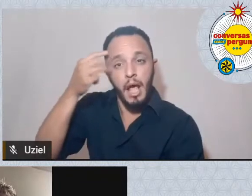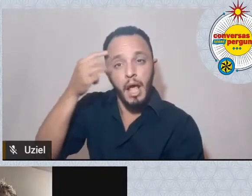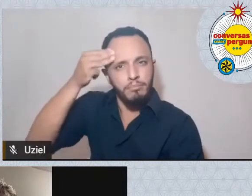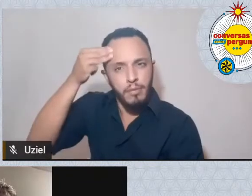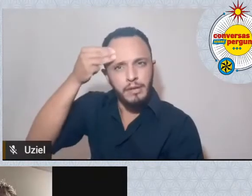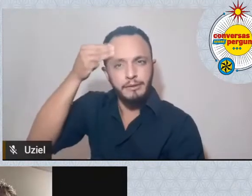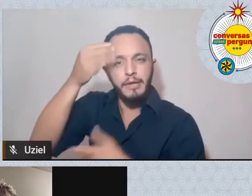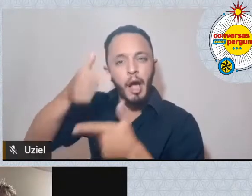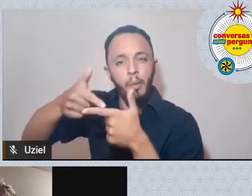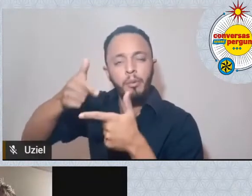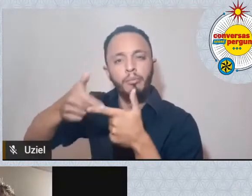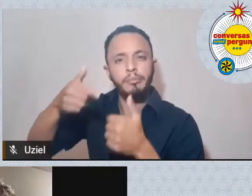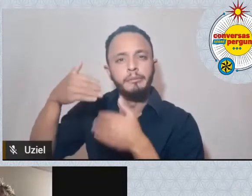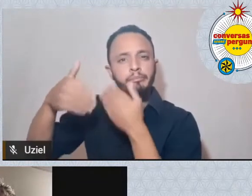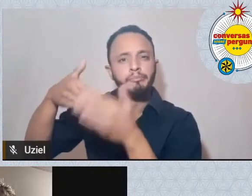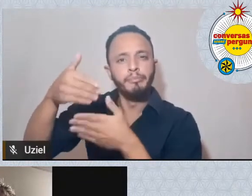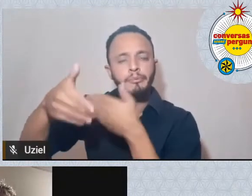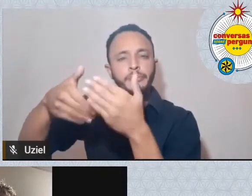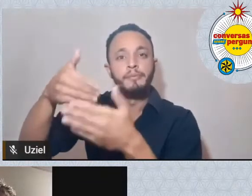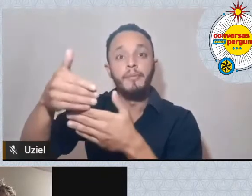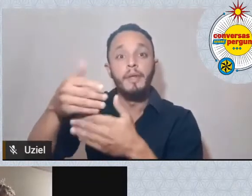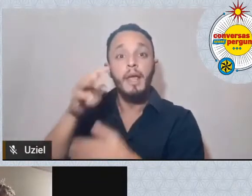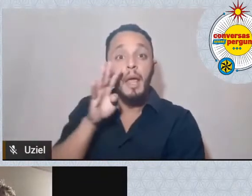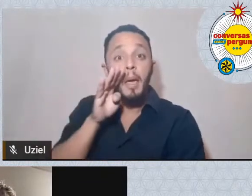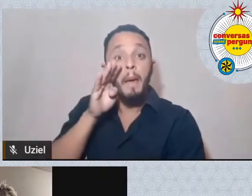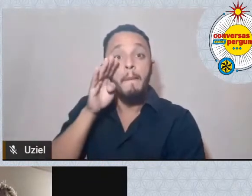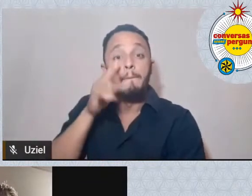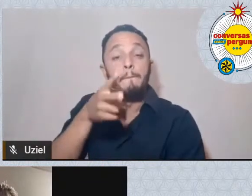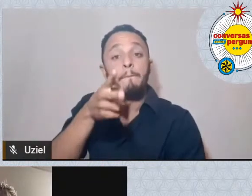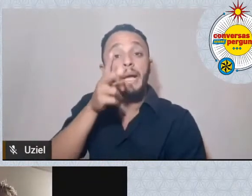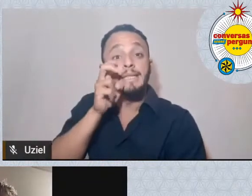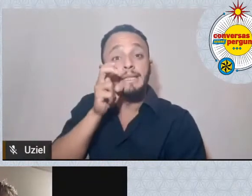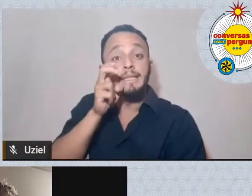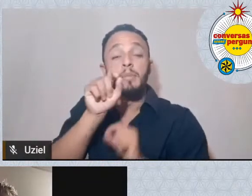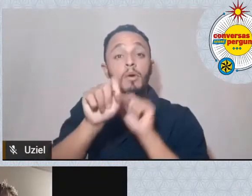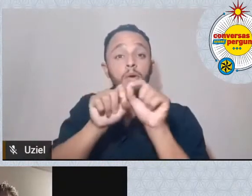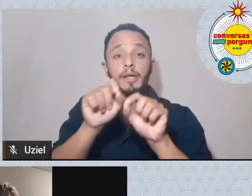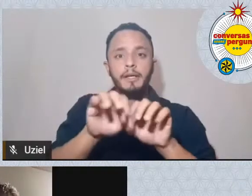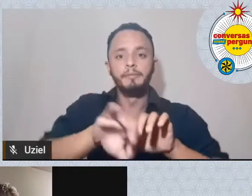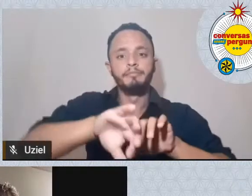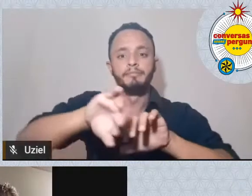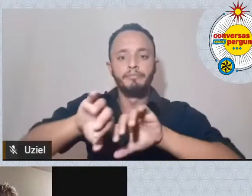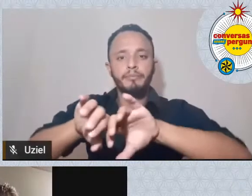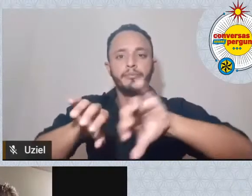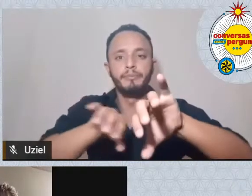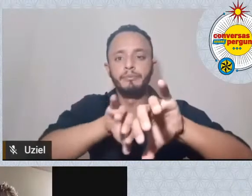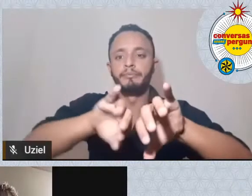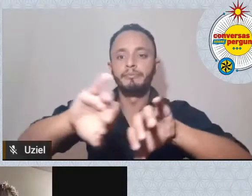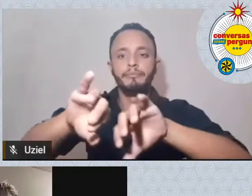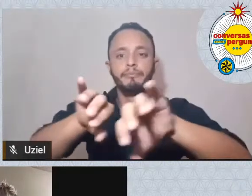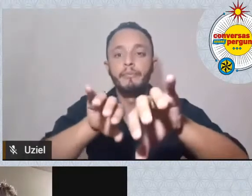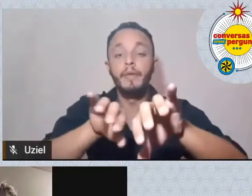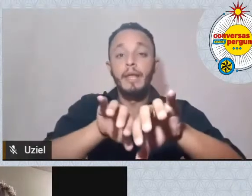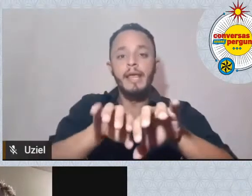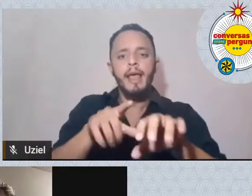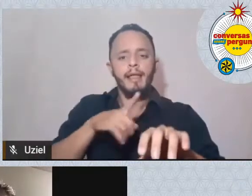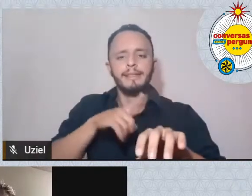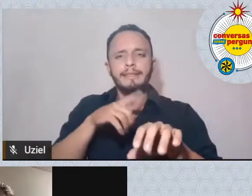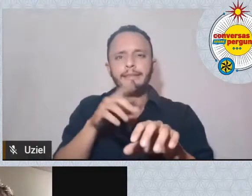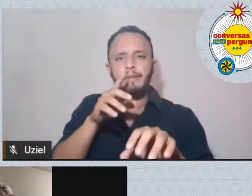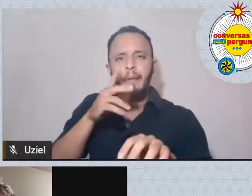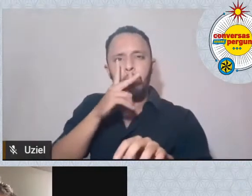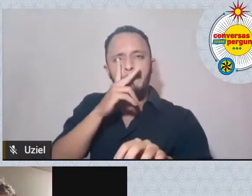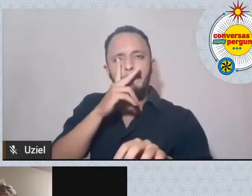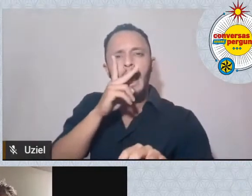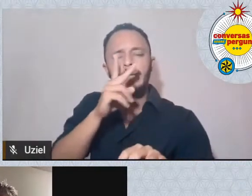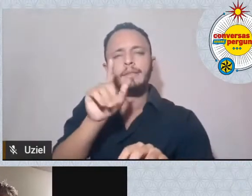a se perceber que havia uma excessiva segmentação dos nossos transtornos, né? De que havia, em primeiro lugar,